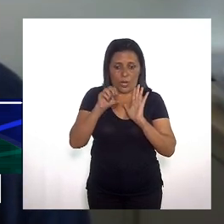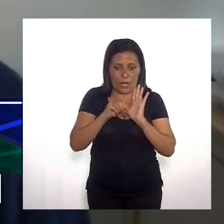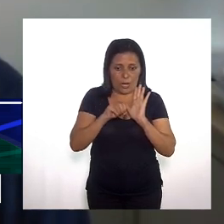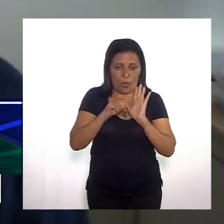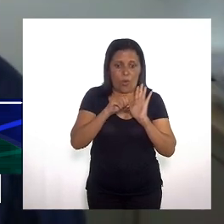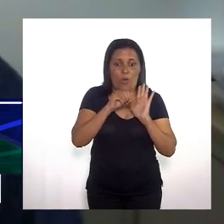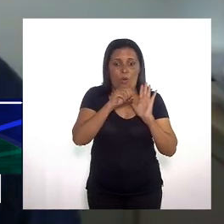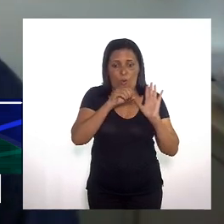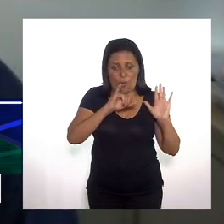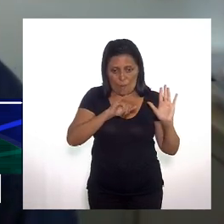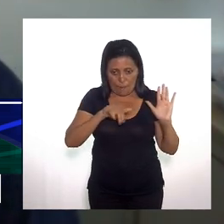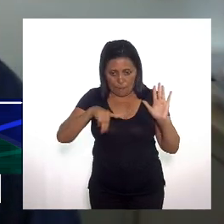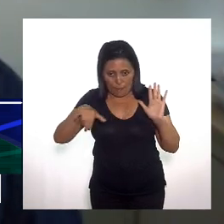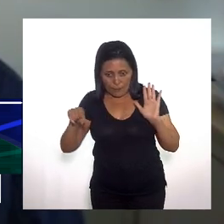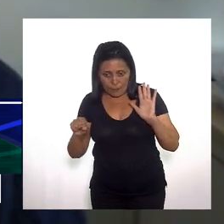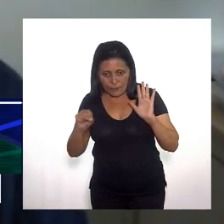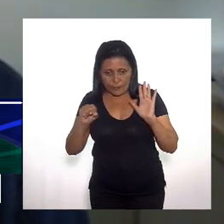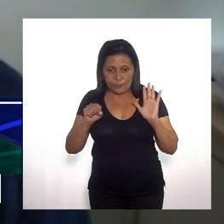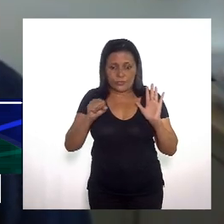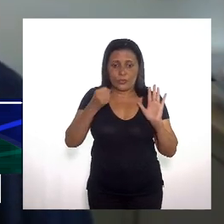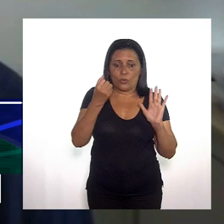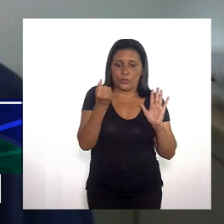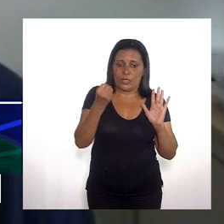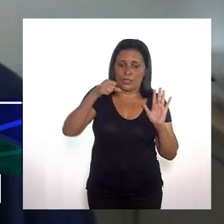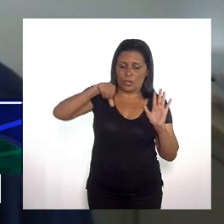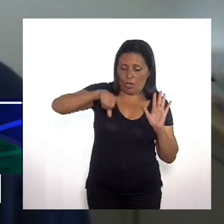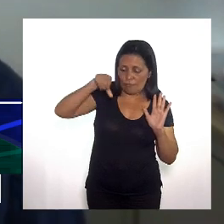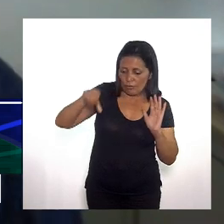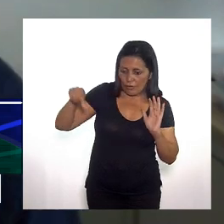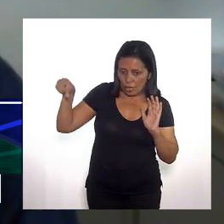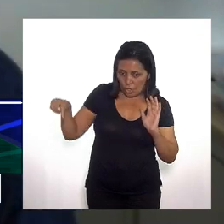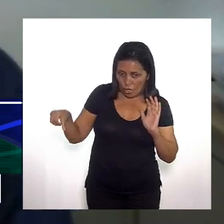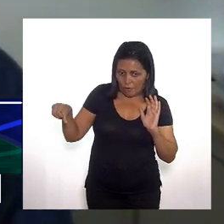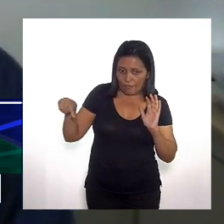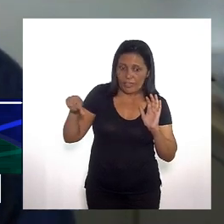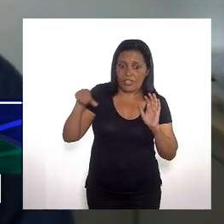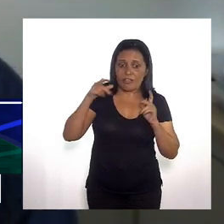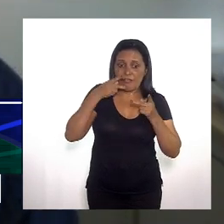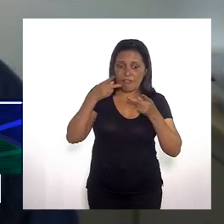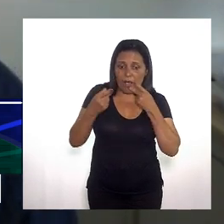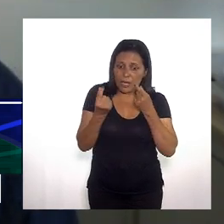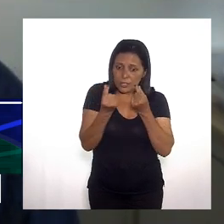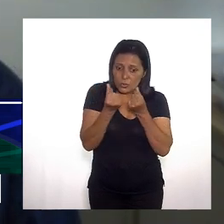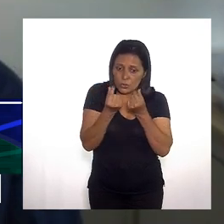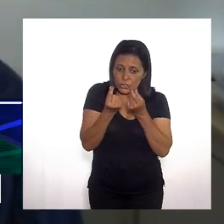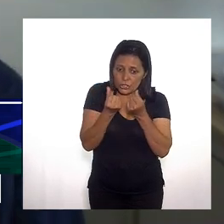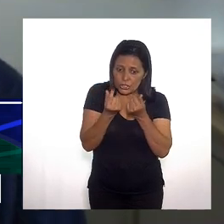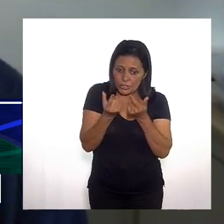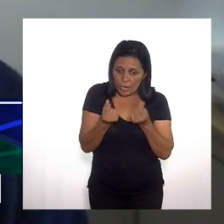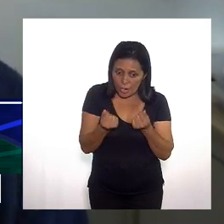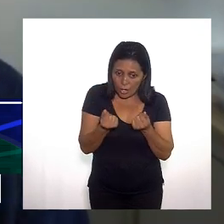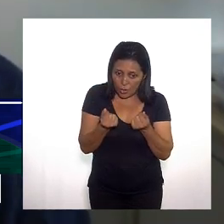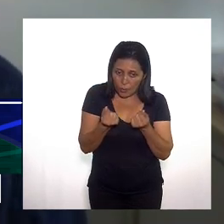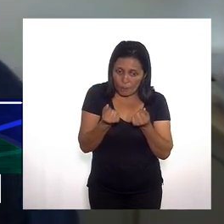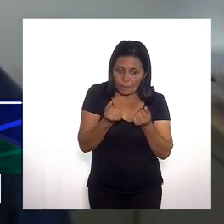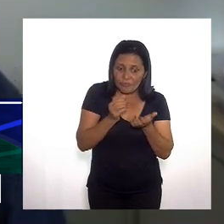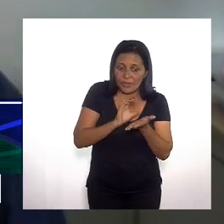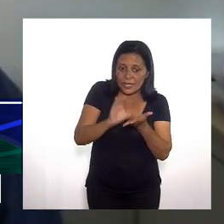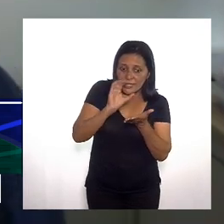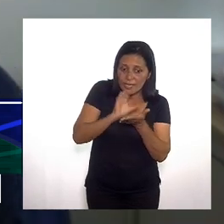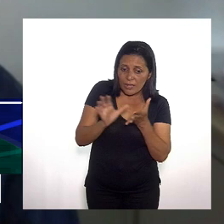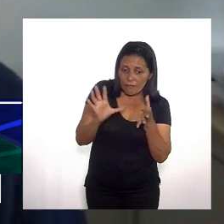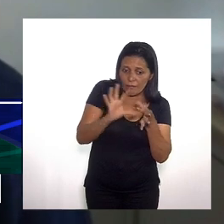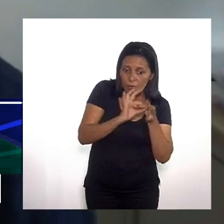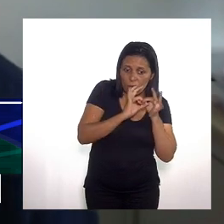Previdência, a Lei 3189 de 99, diz que se os dinheiros das receitas vinculadas